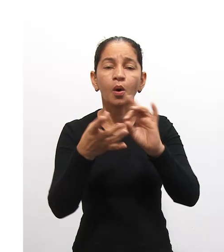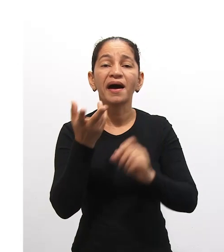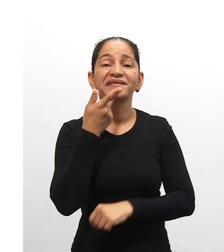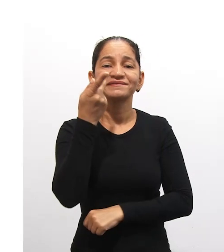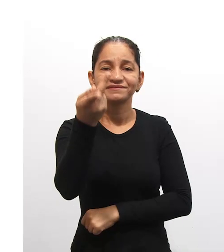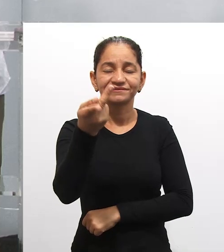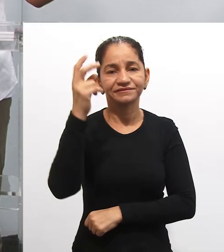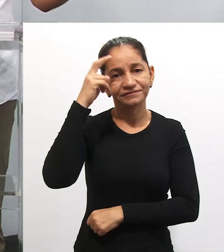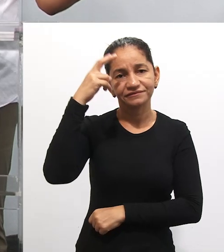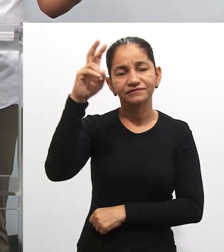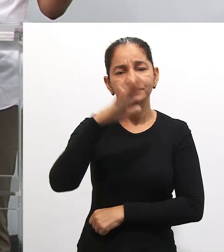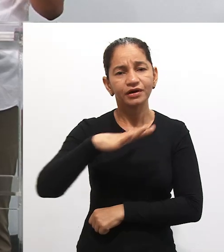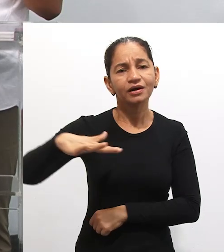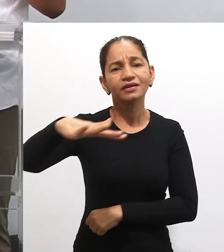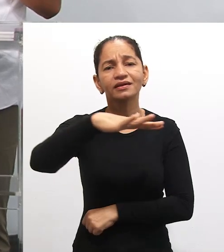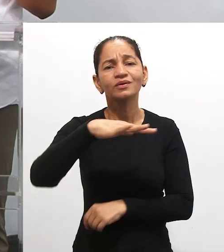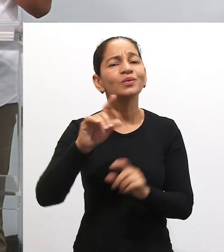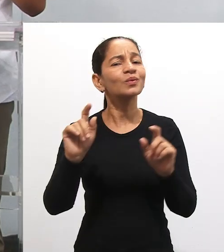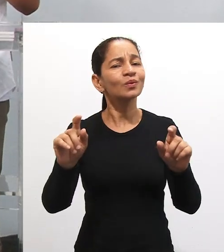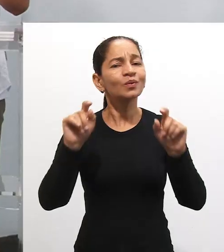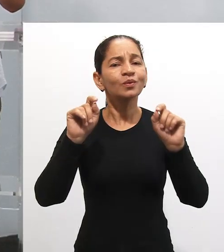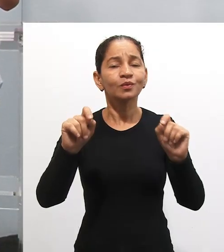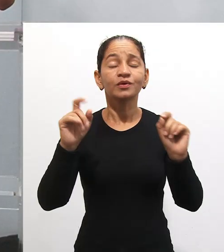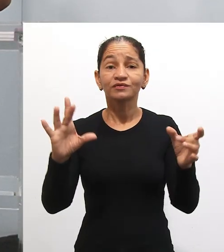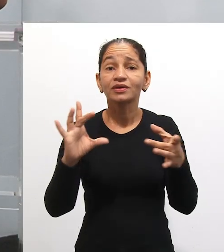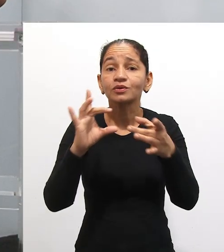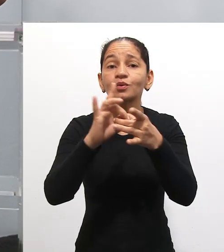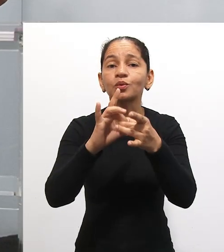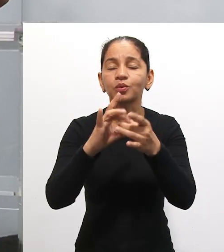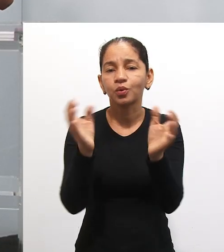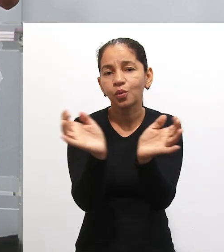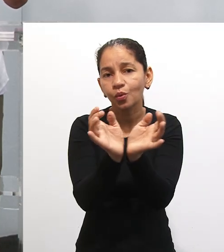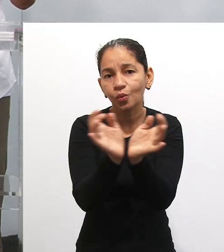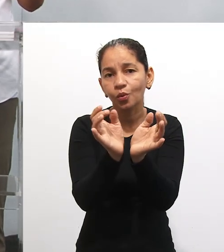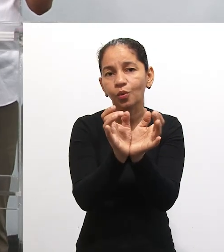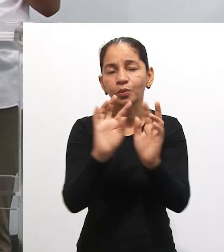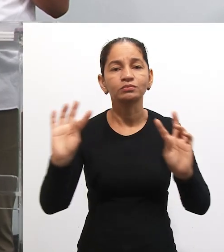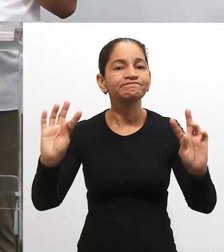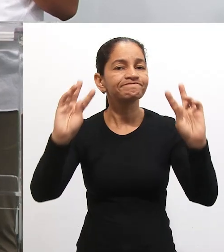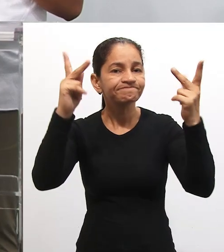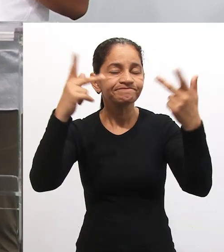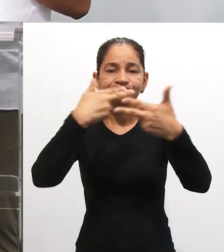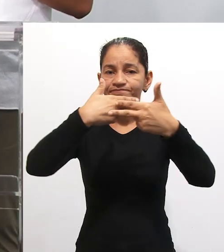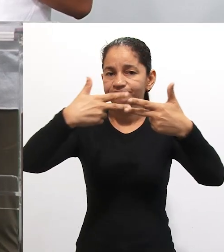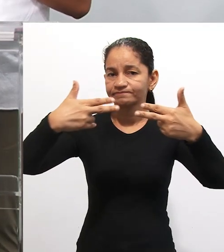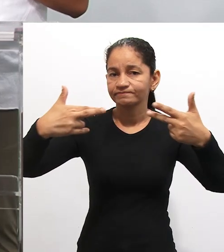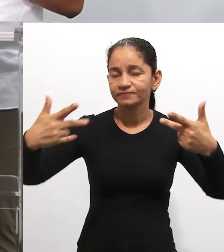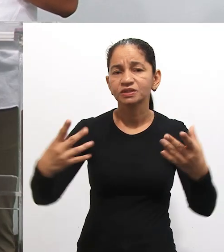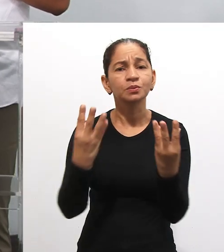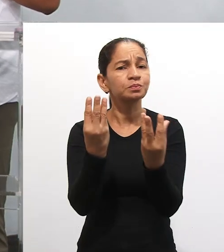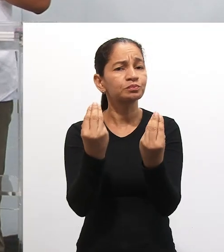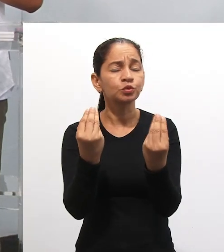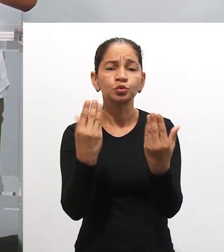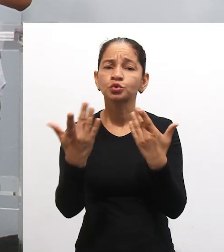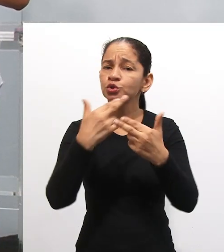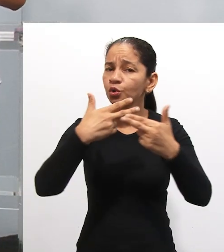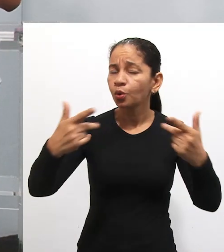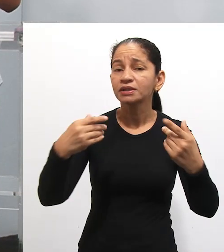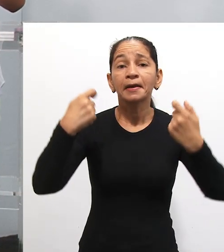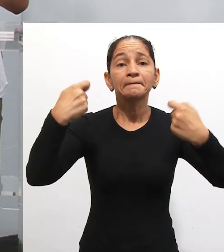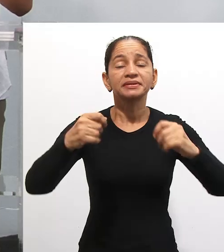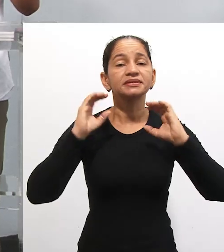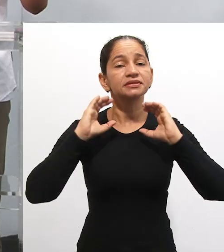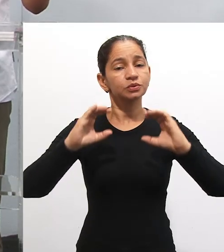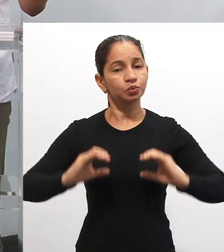em culturas organizacionais EAD, nós estamos falando em um conjunto de valores, um conjunto de crença, um conjunto de comportamento, que